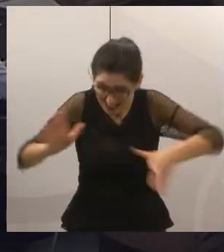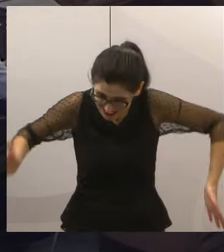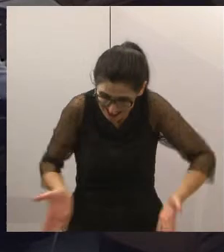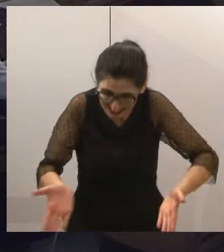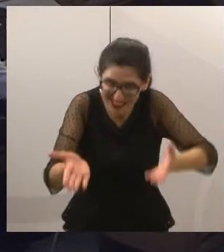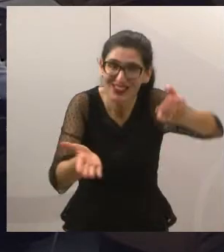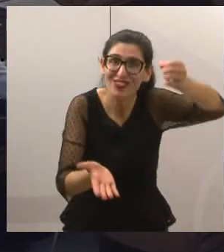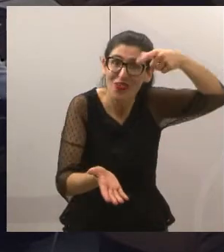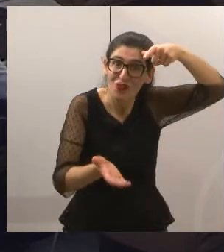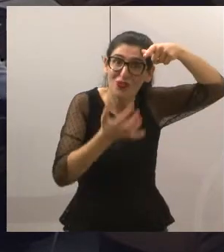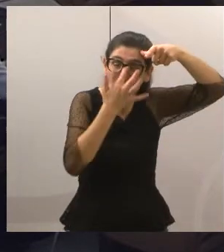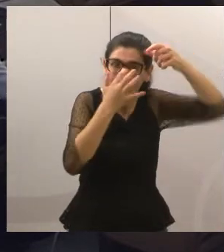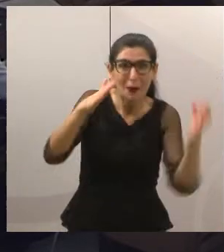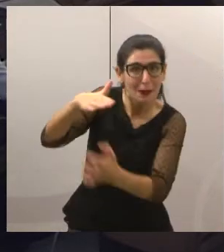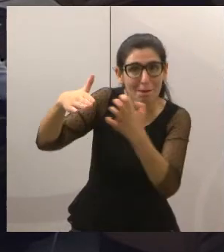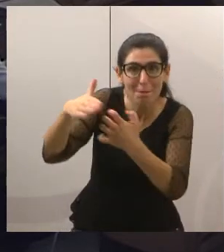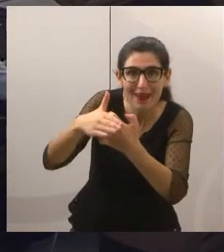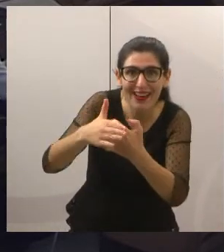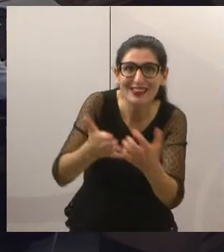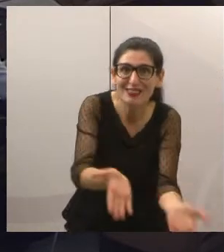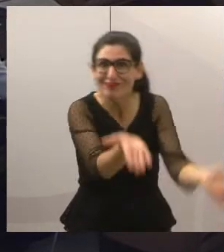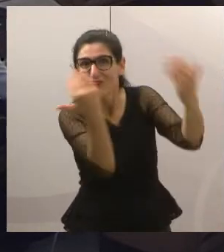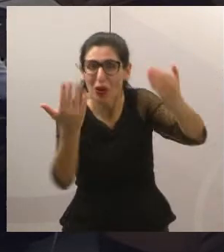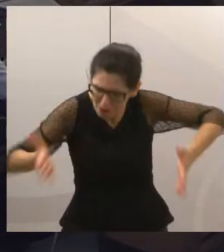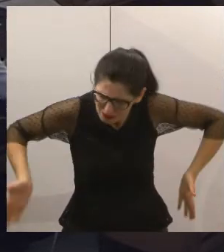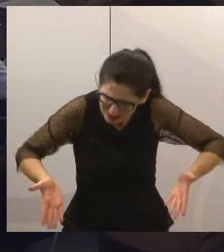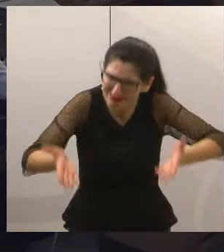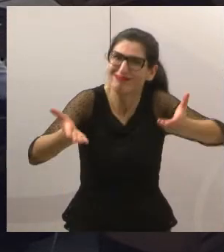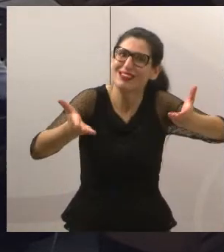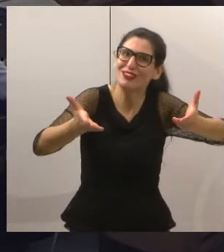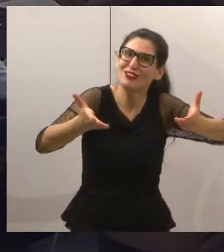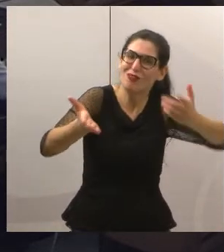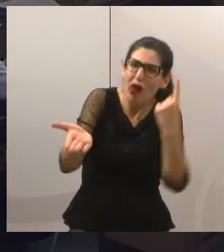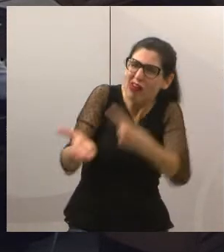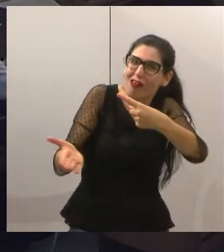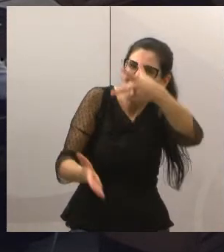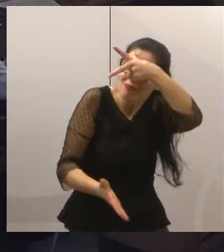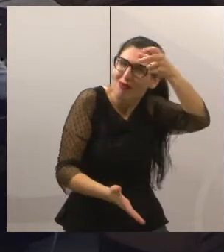você mostrar como trabalhador cultural esse investimento.